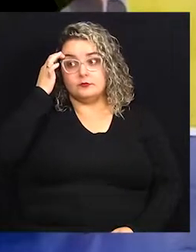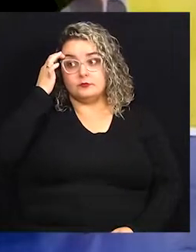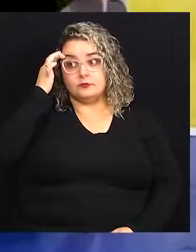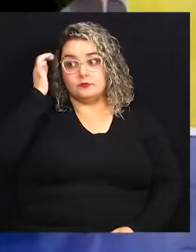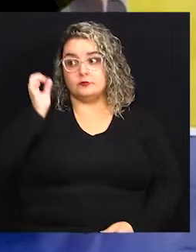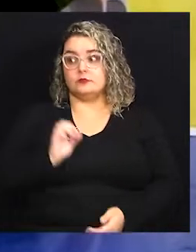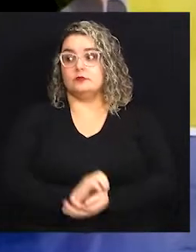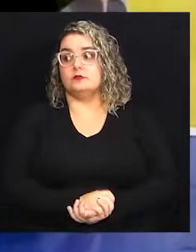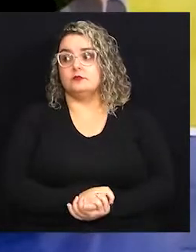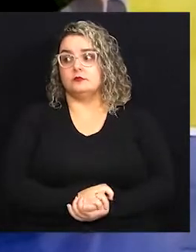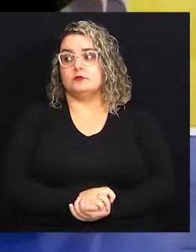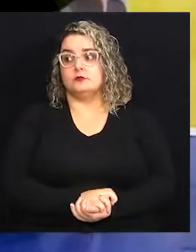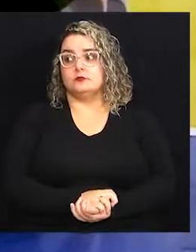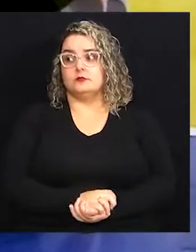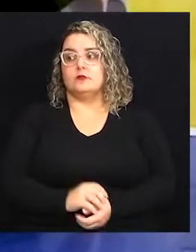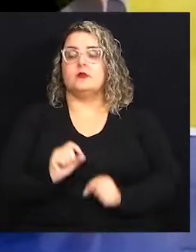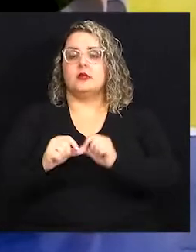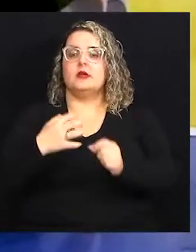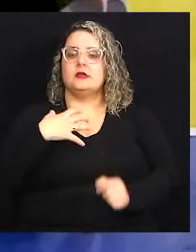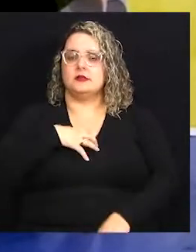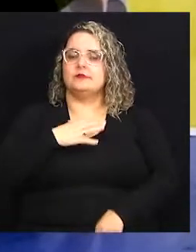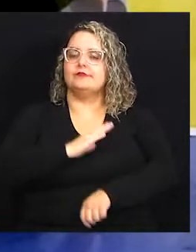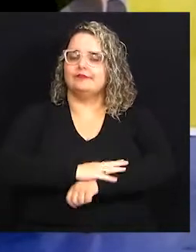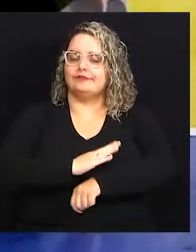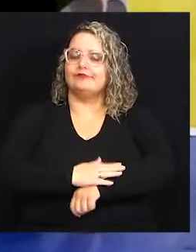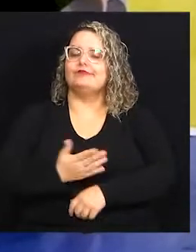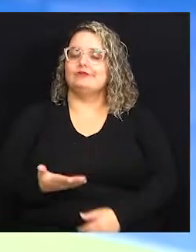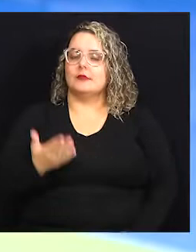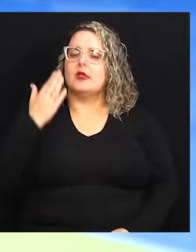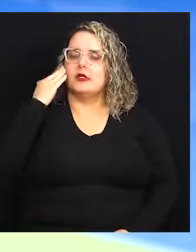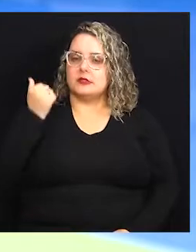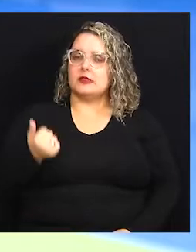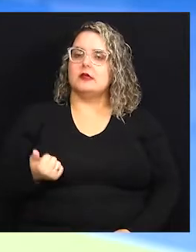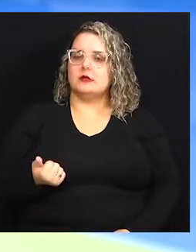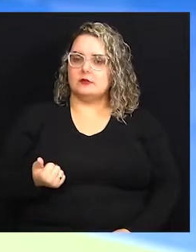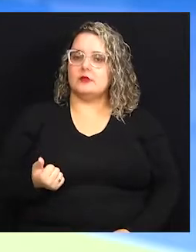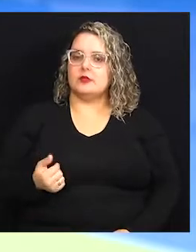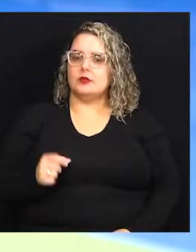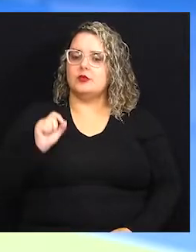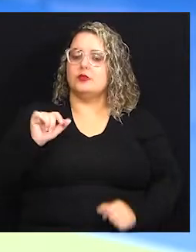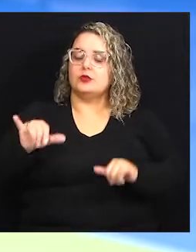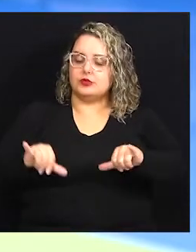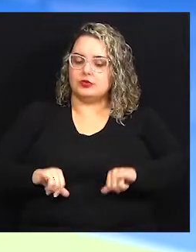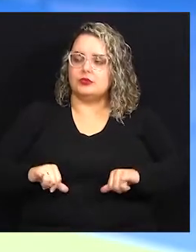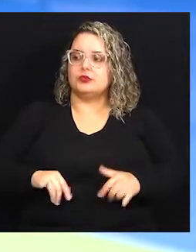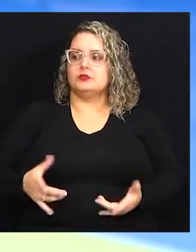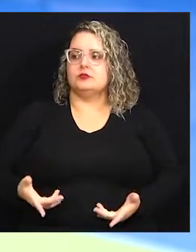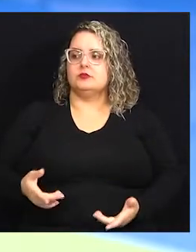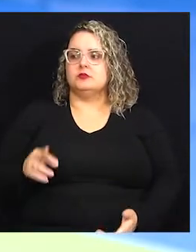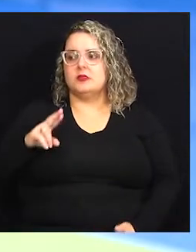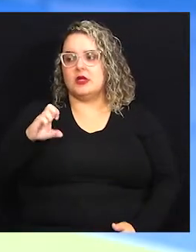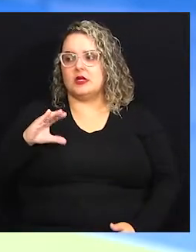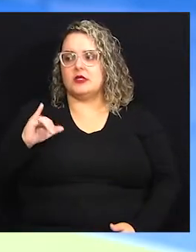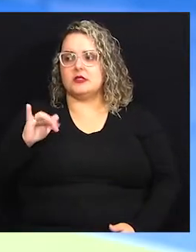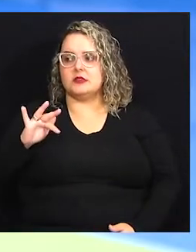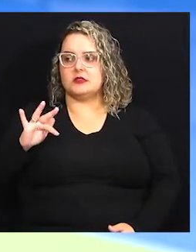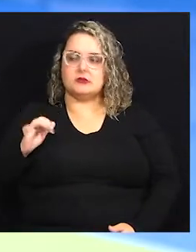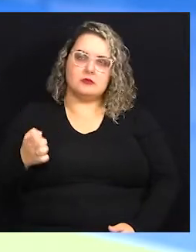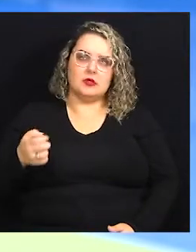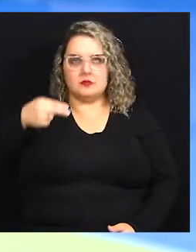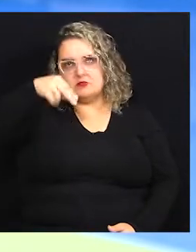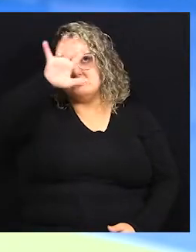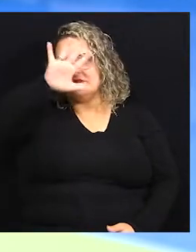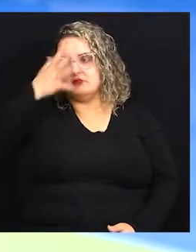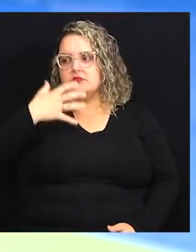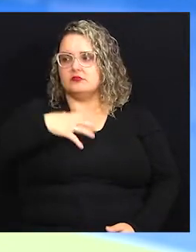Quem sente na pele é o que sabe, né? O que dói, né? Por exemplo, ter ido jogar em Recife, não, porque é Nordeste também, na Bahia não, mas